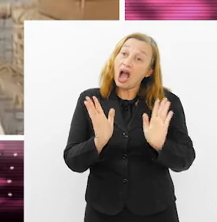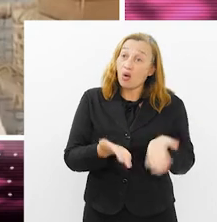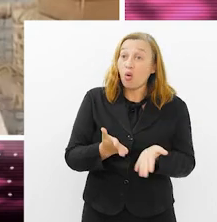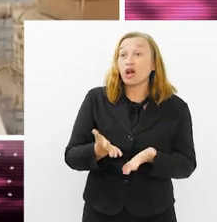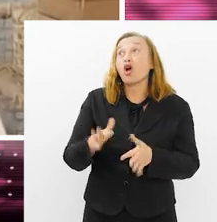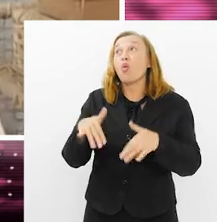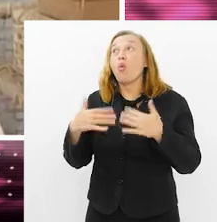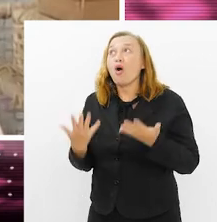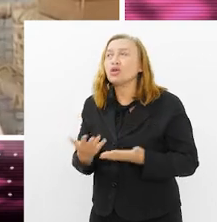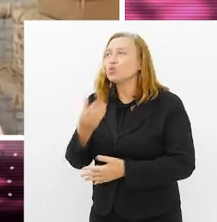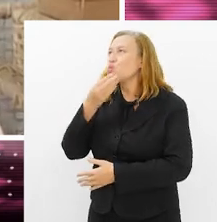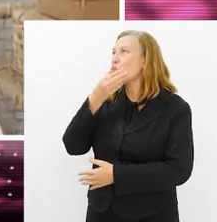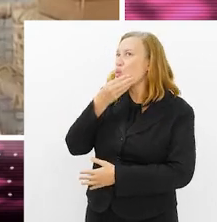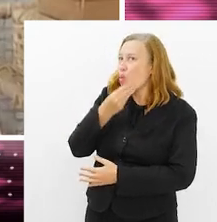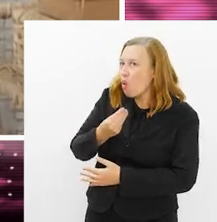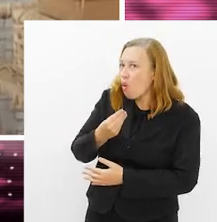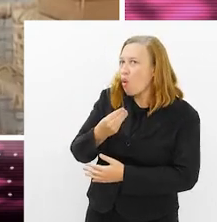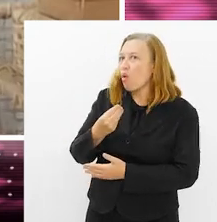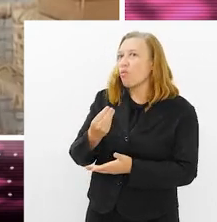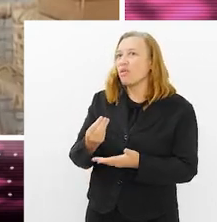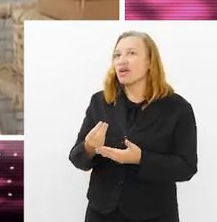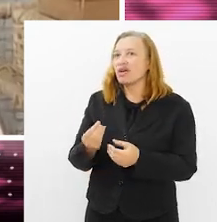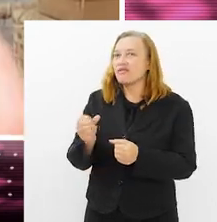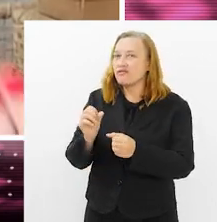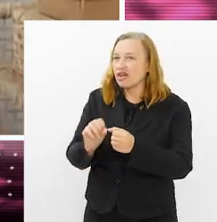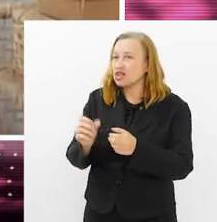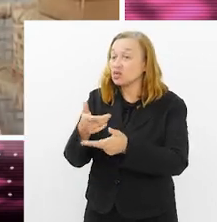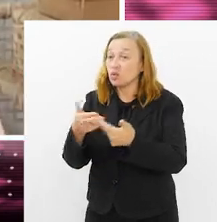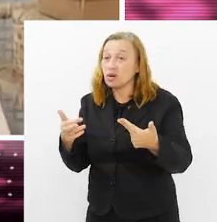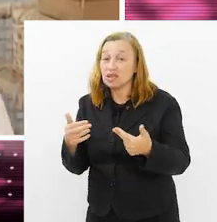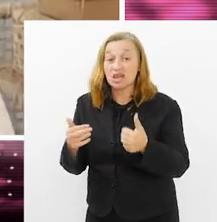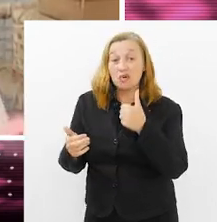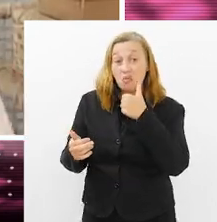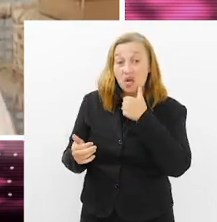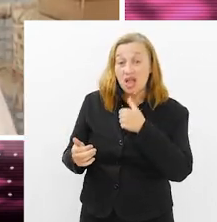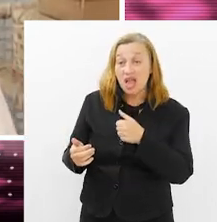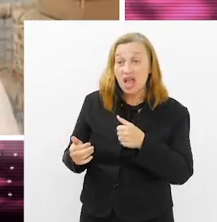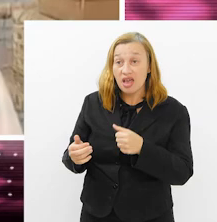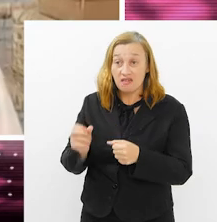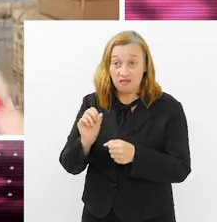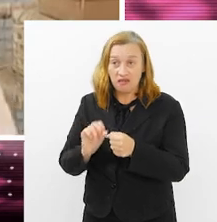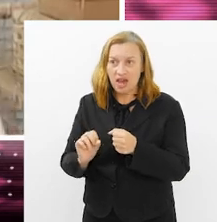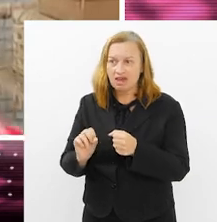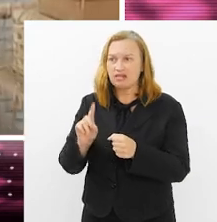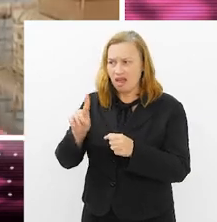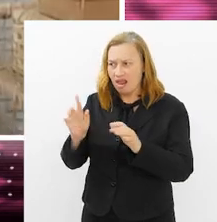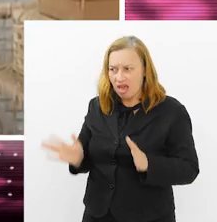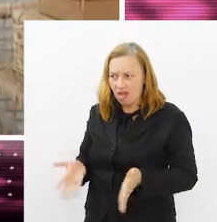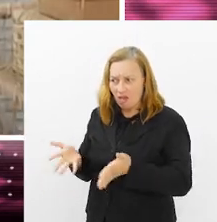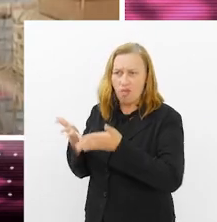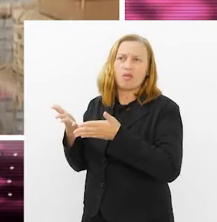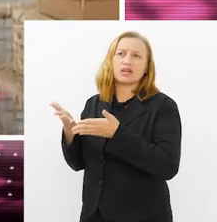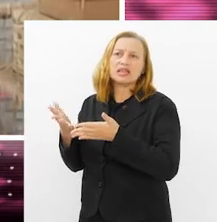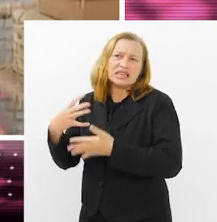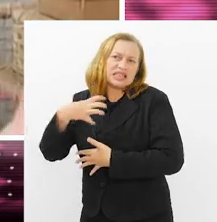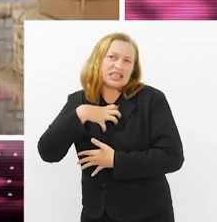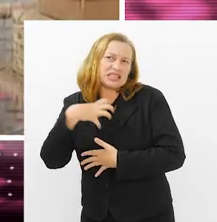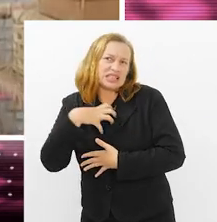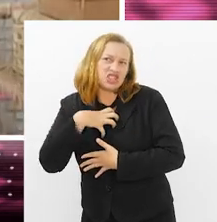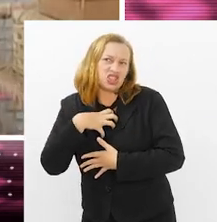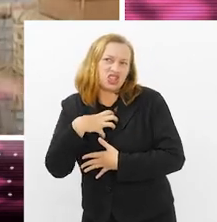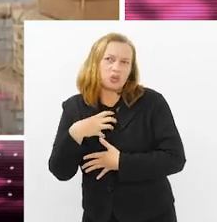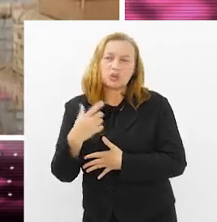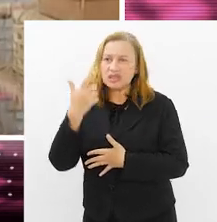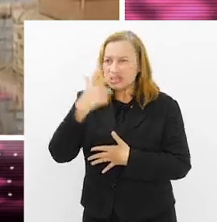enaltecida. Agora, quando um homem faz alguma coisa que uma mulher faz, ele é enaltecido. Assim,